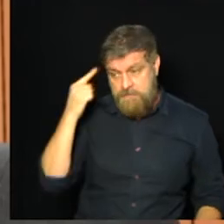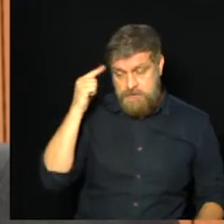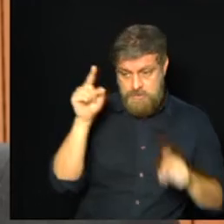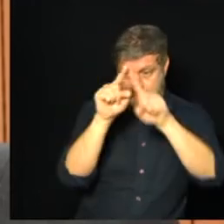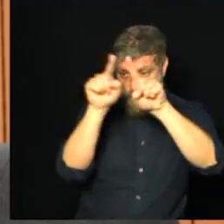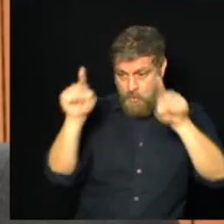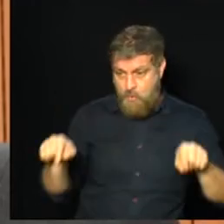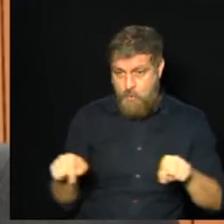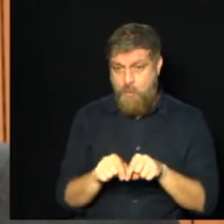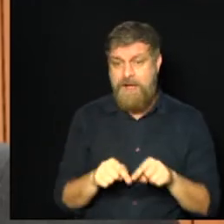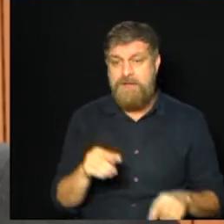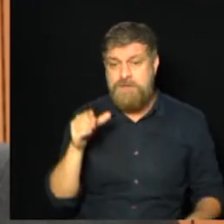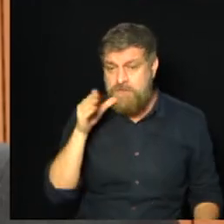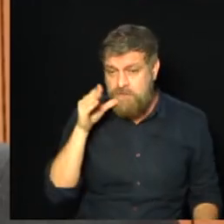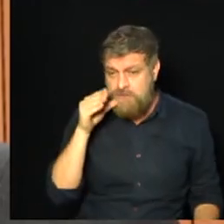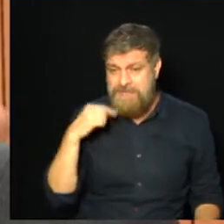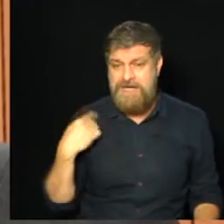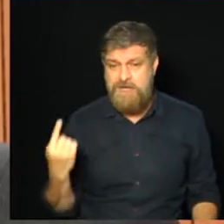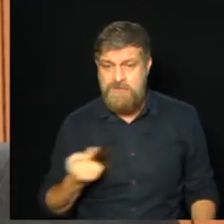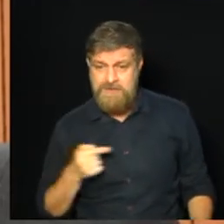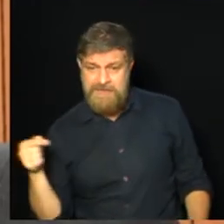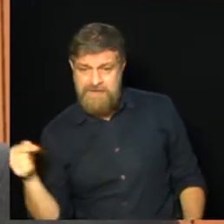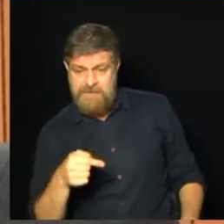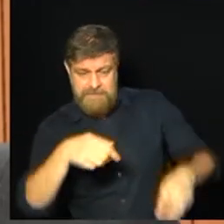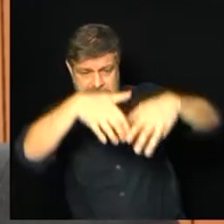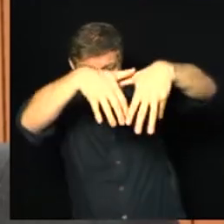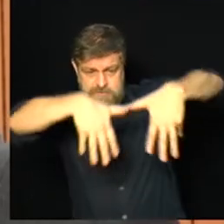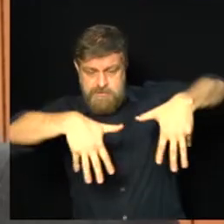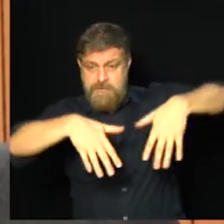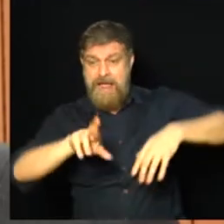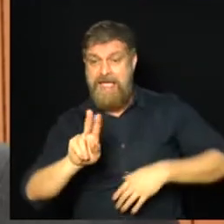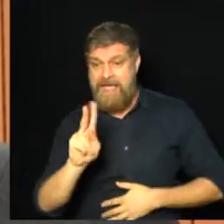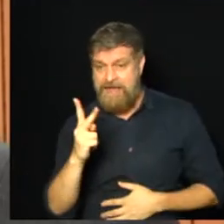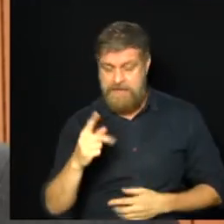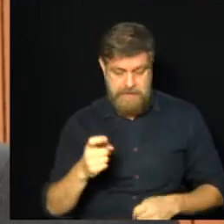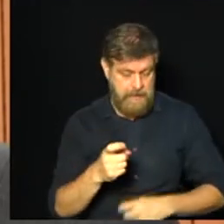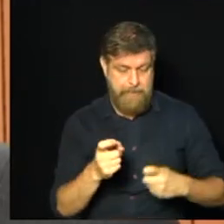chegado, vereador Cílio, o quadro RH de médico,